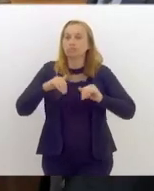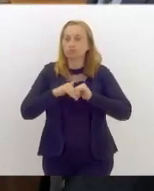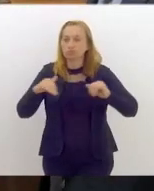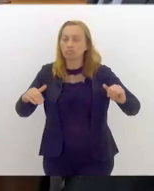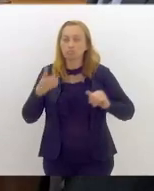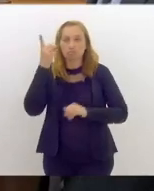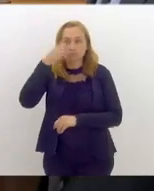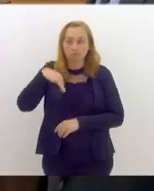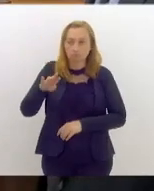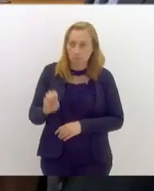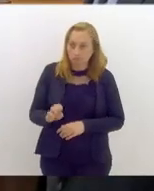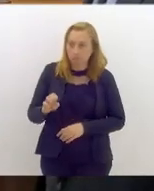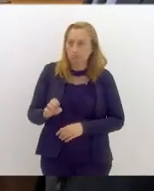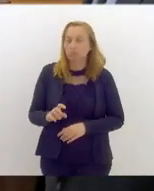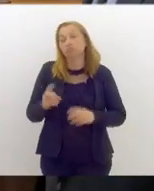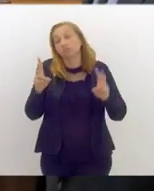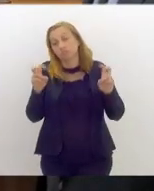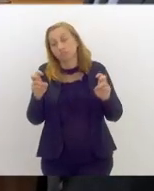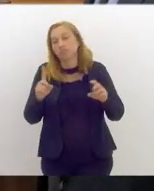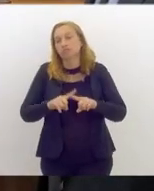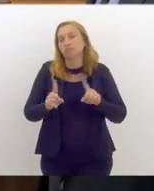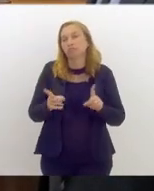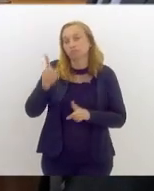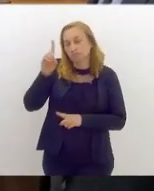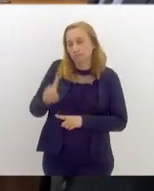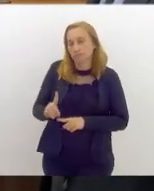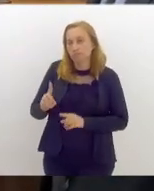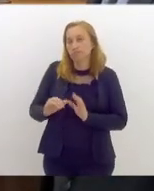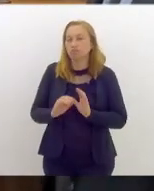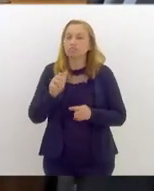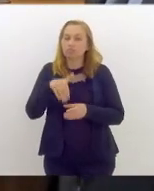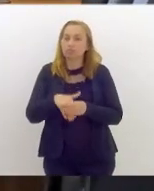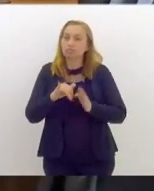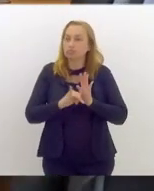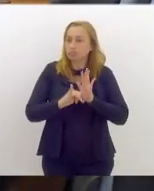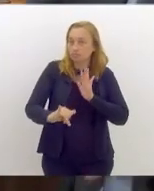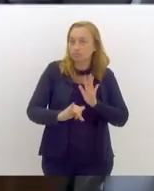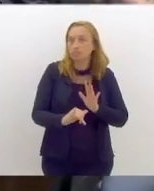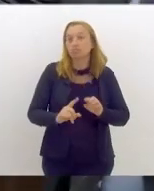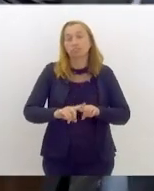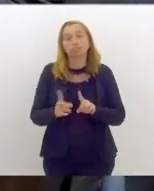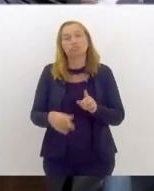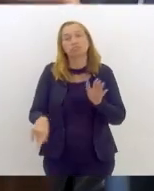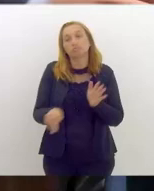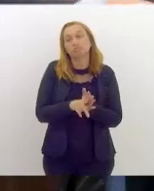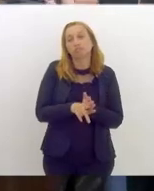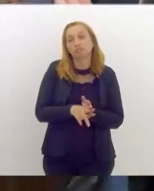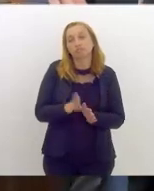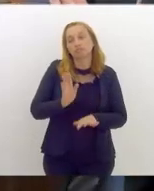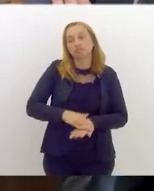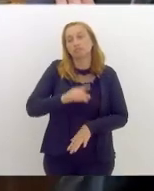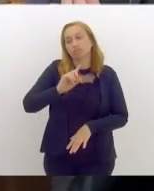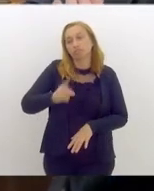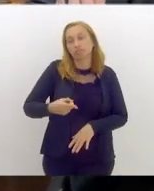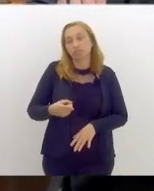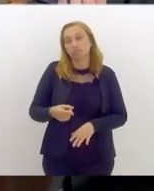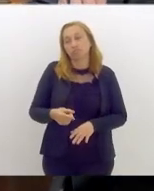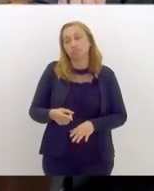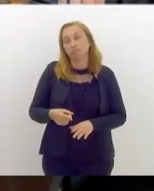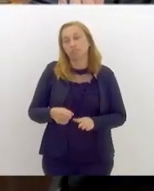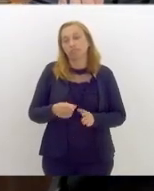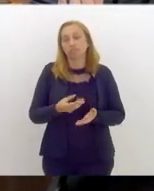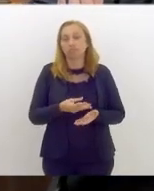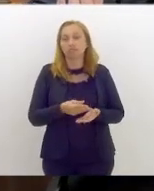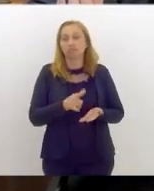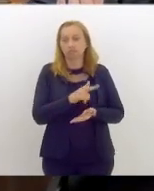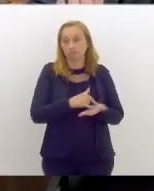para mim ela não é uma questão acho que ele tem direito do voto ser publicado Eu encaminhei só que ele faz parte de mais de mil páginas de anexo que foram